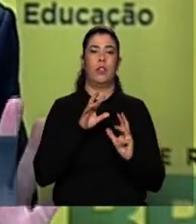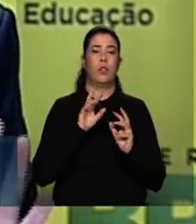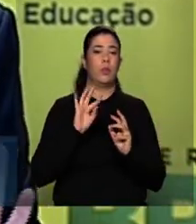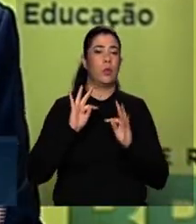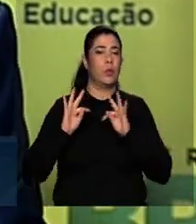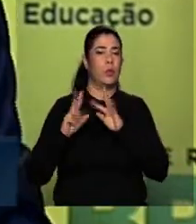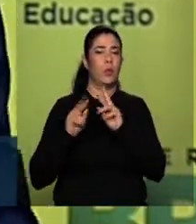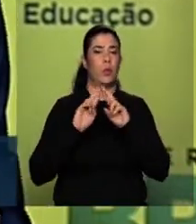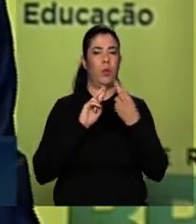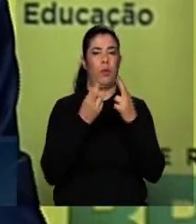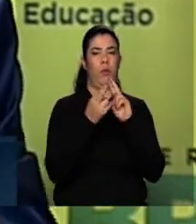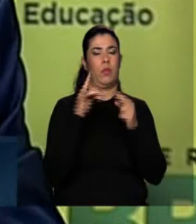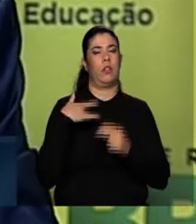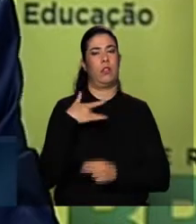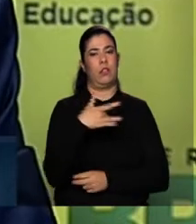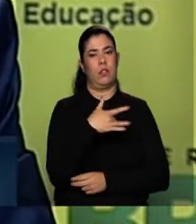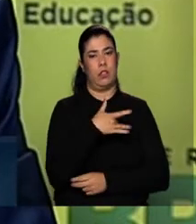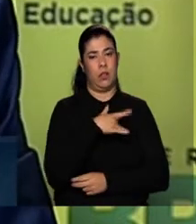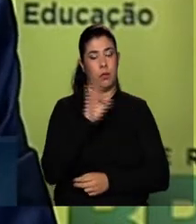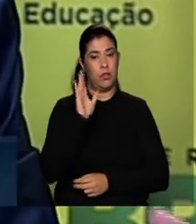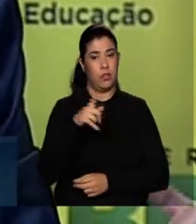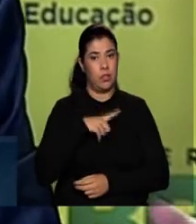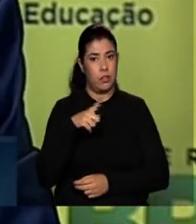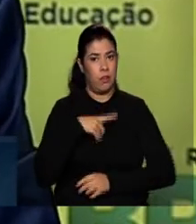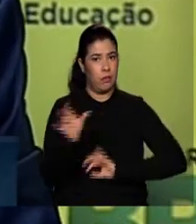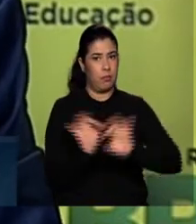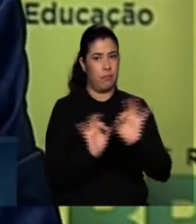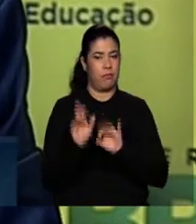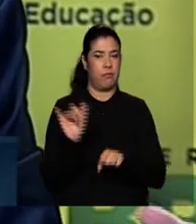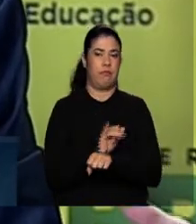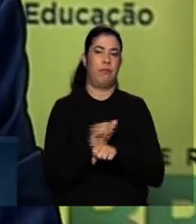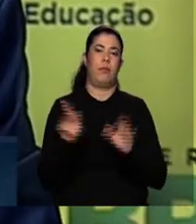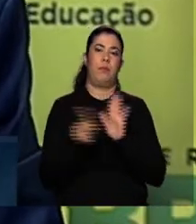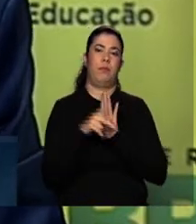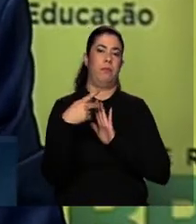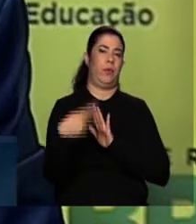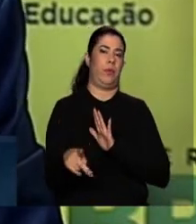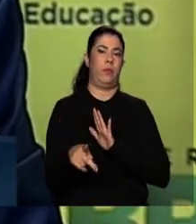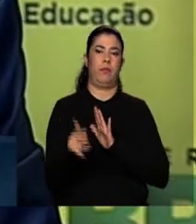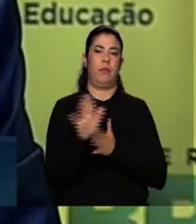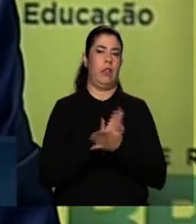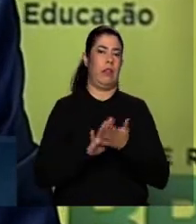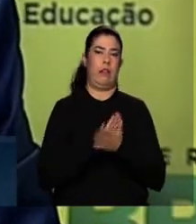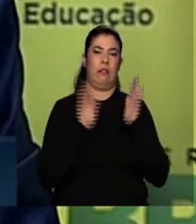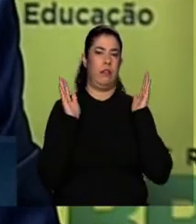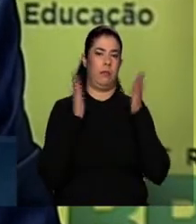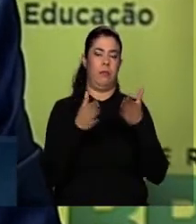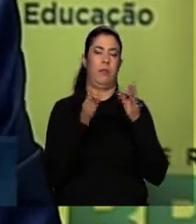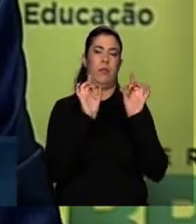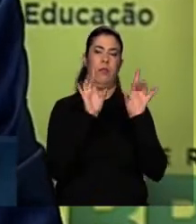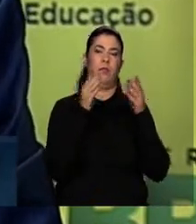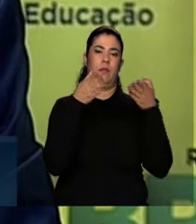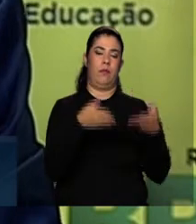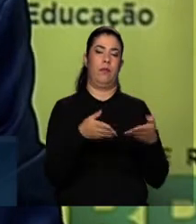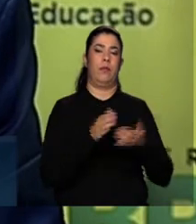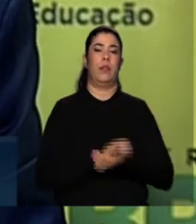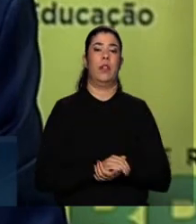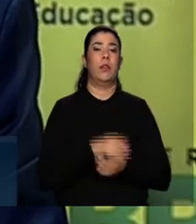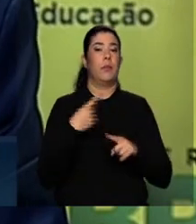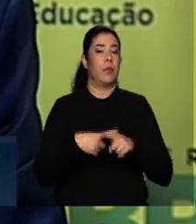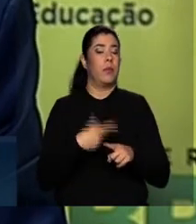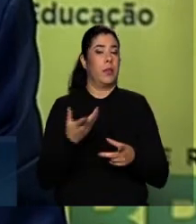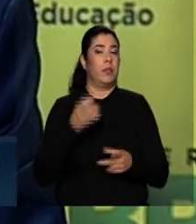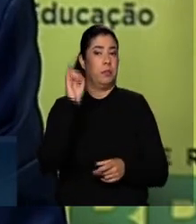de saúde comportam a partir das políticas do Ministério, mas nada específico. Acho que isso é muito importante, porque essa